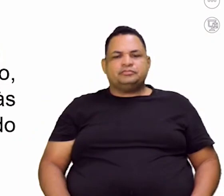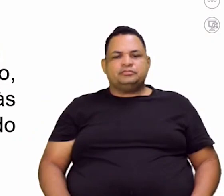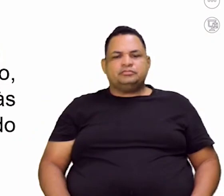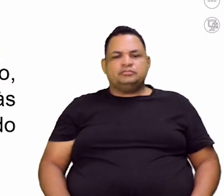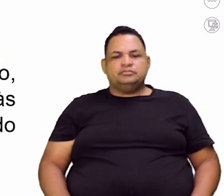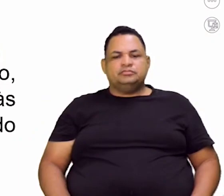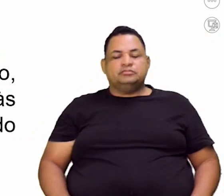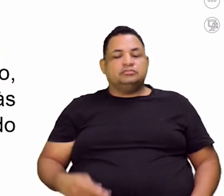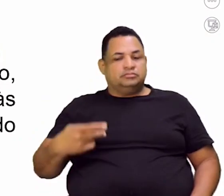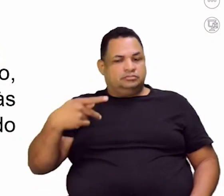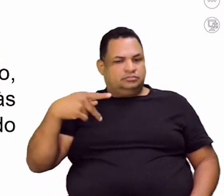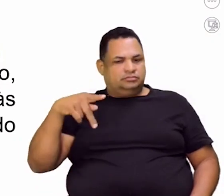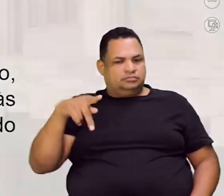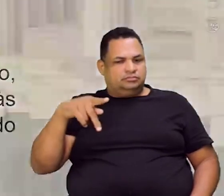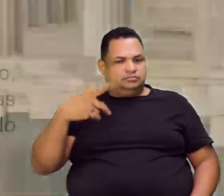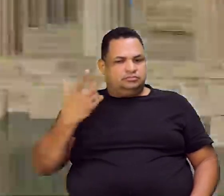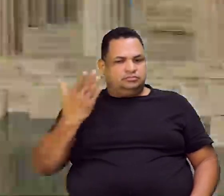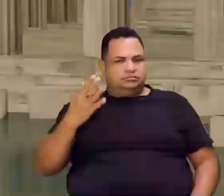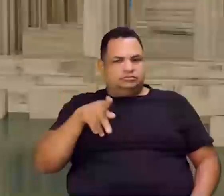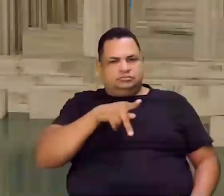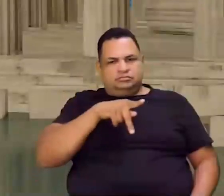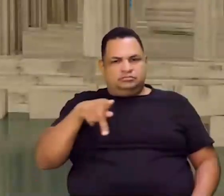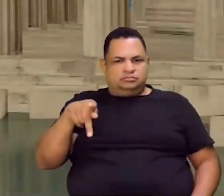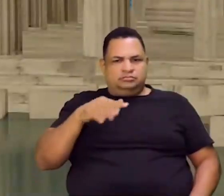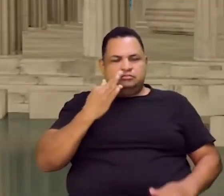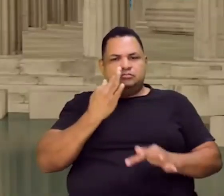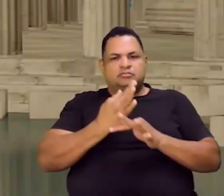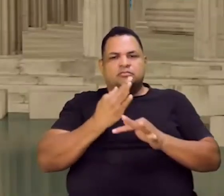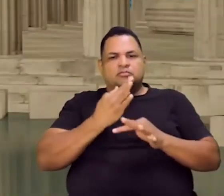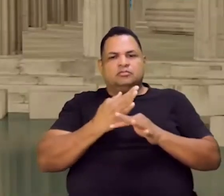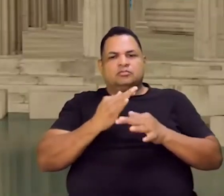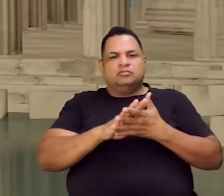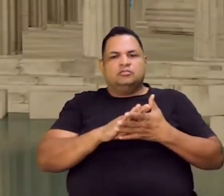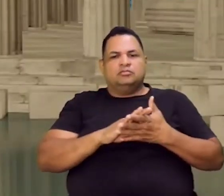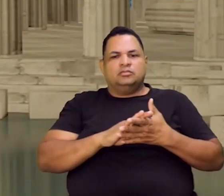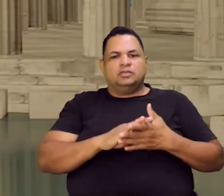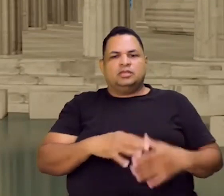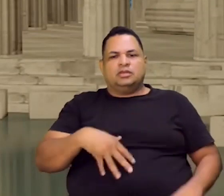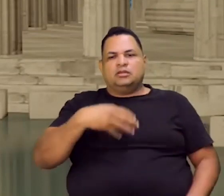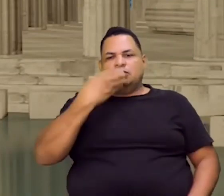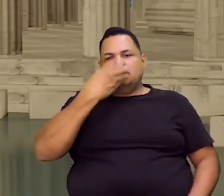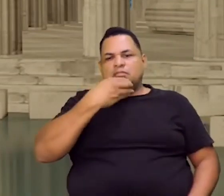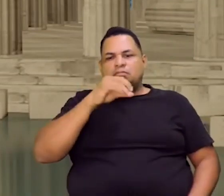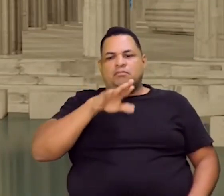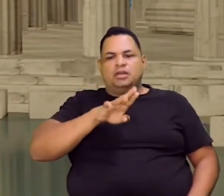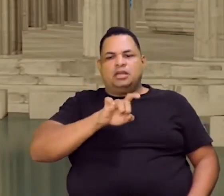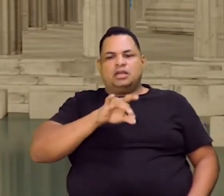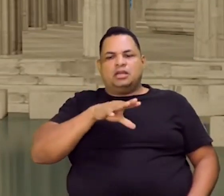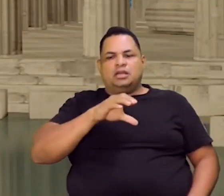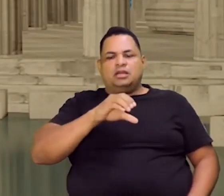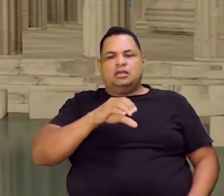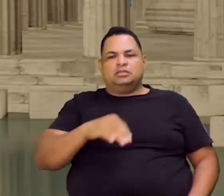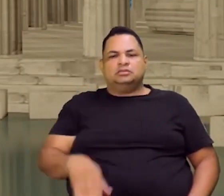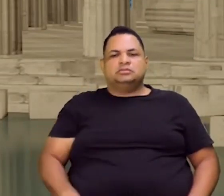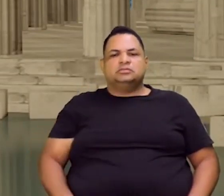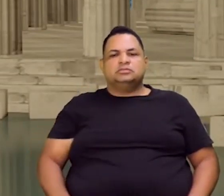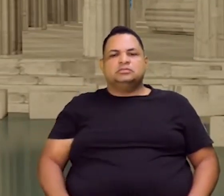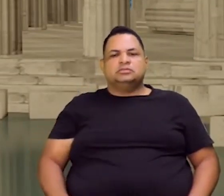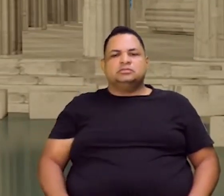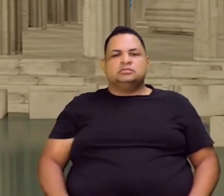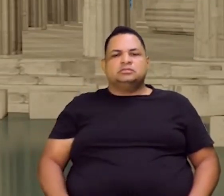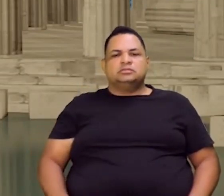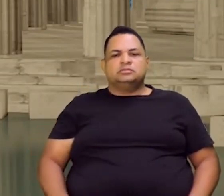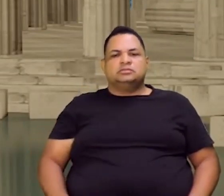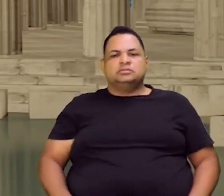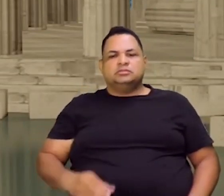né? Com certeza os professores de física já falaram isso. Uma manga, né? Pode colocar manga. Que mais?